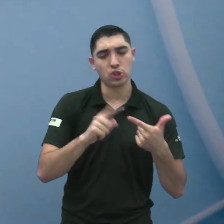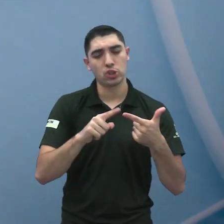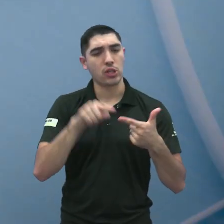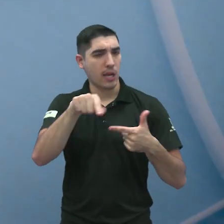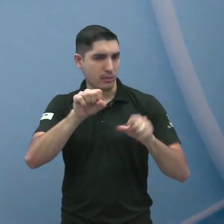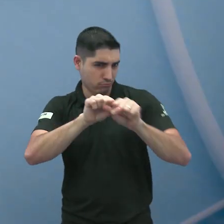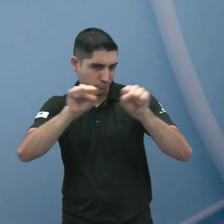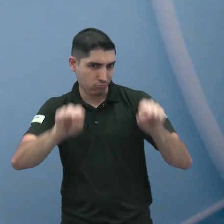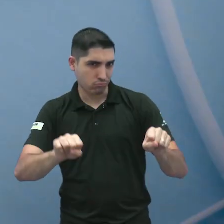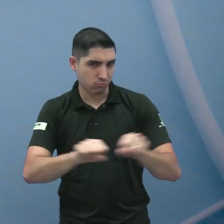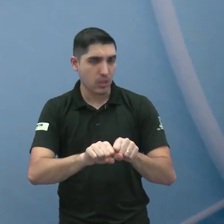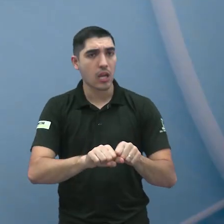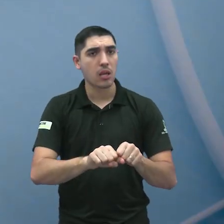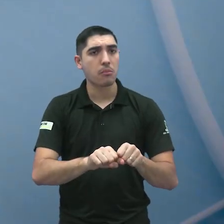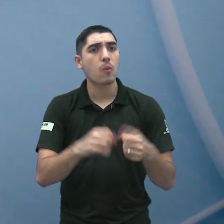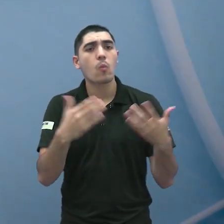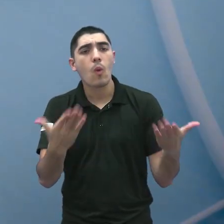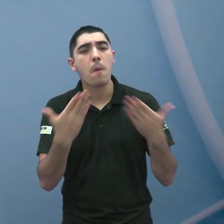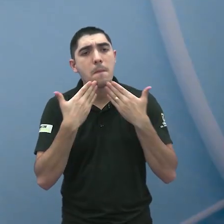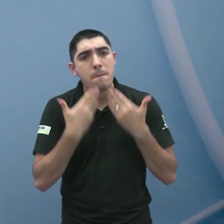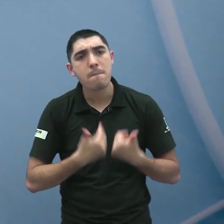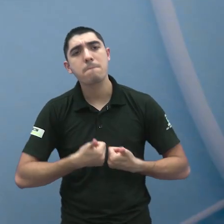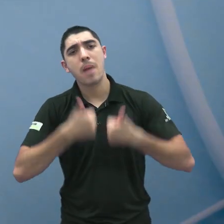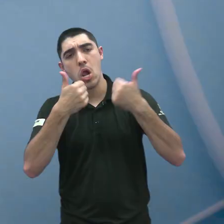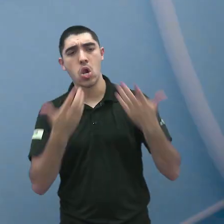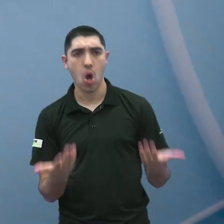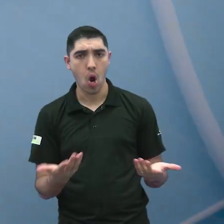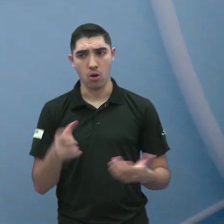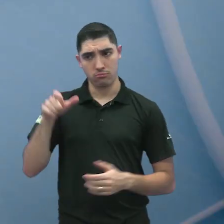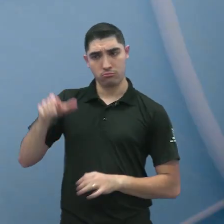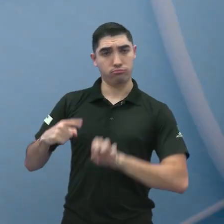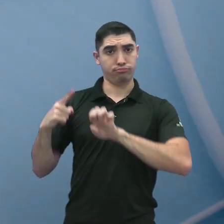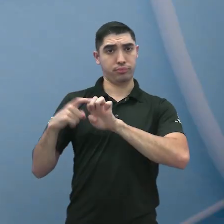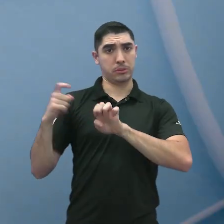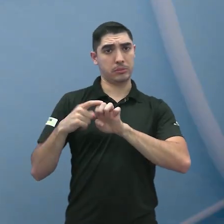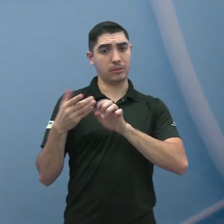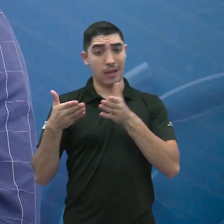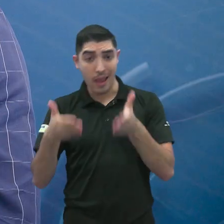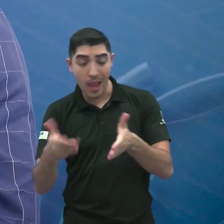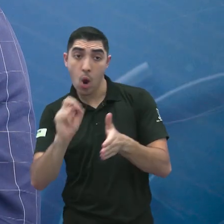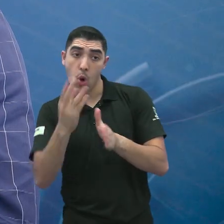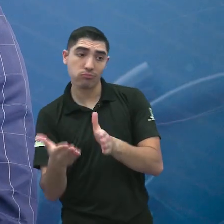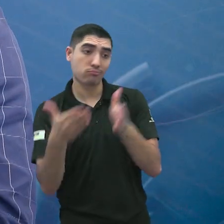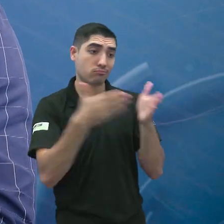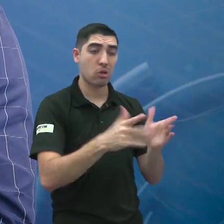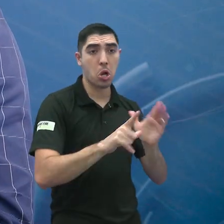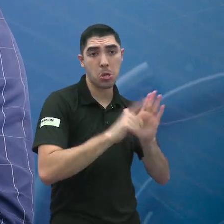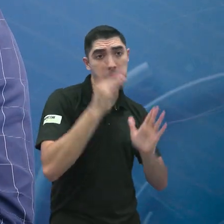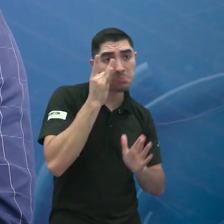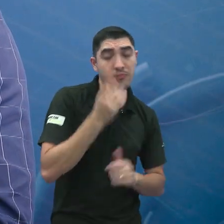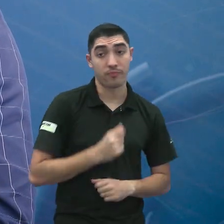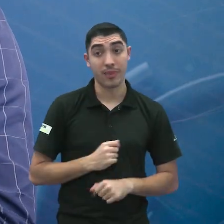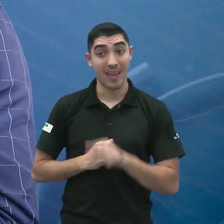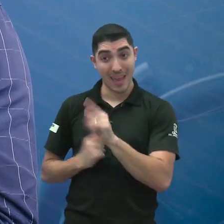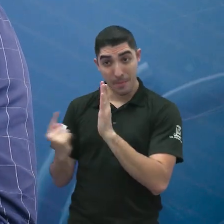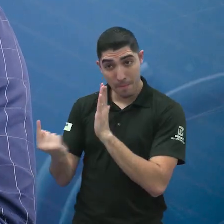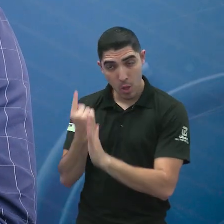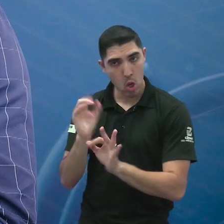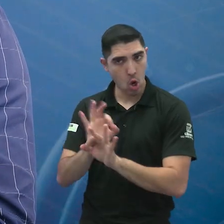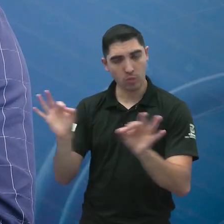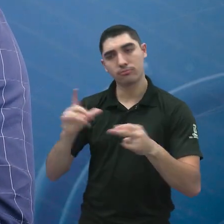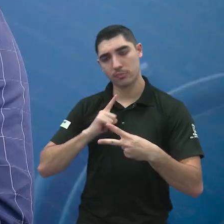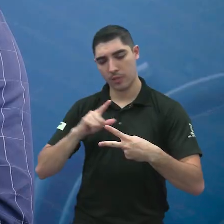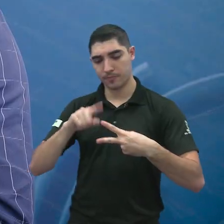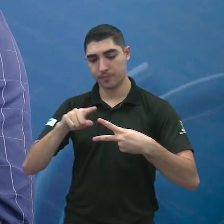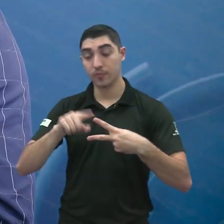essas plataformas. Qual é mais vantajoso para o empresário? É uma ótima pergunta, porque hoje tem dois grandes modelos, né?